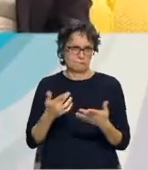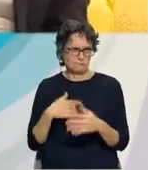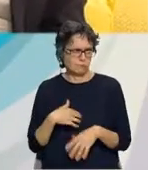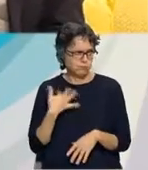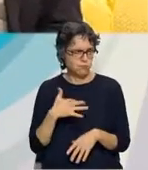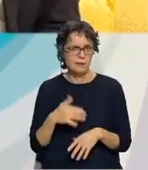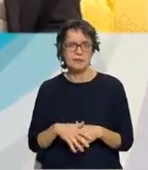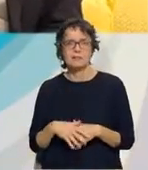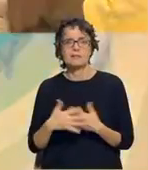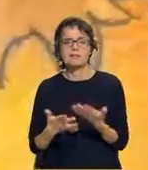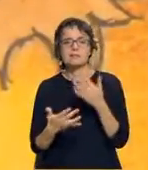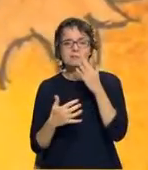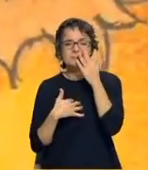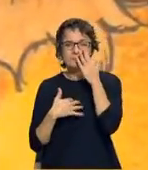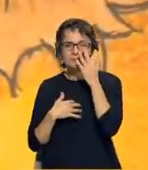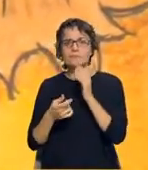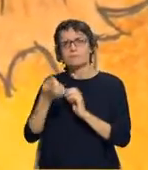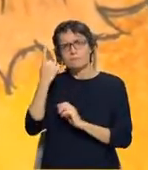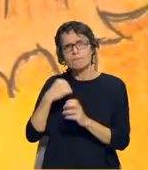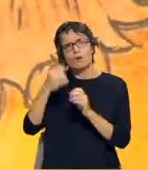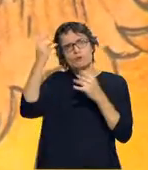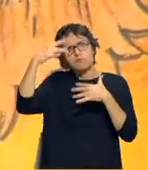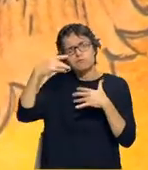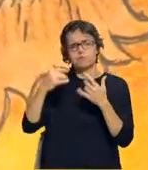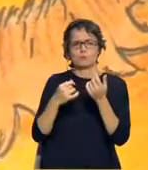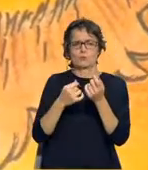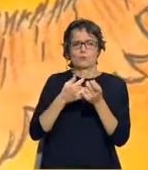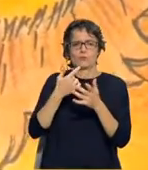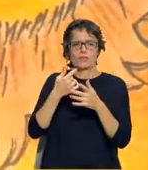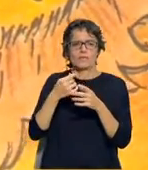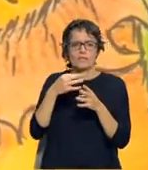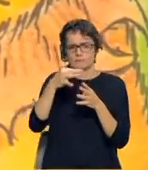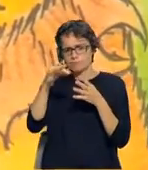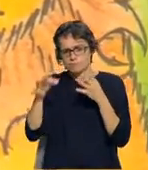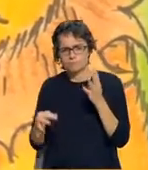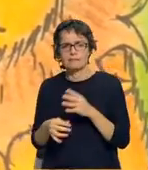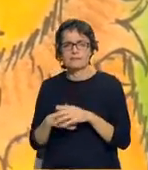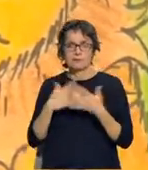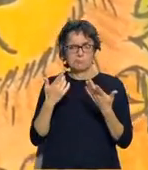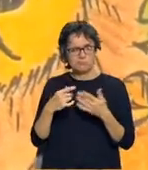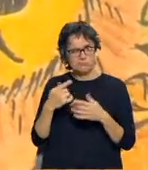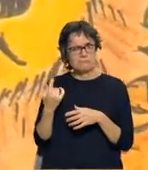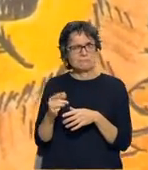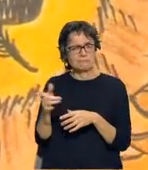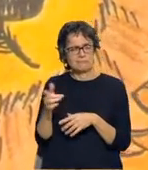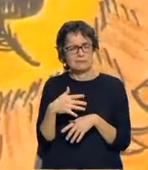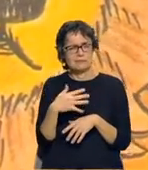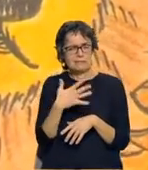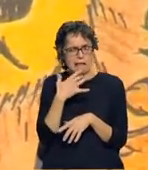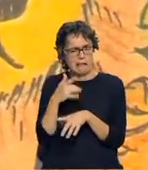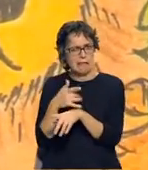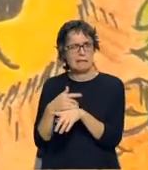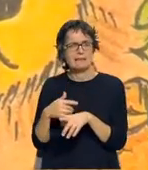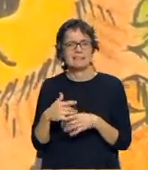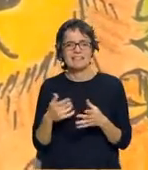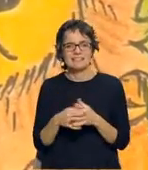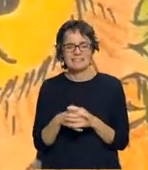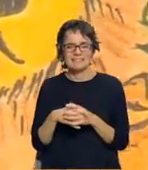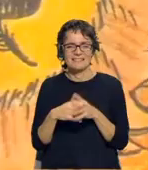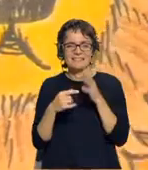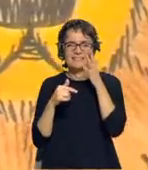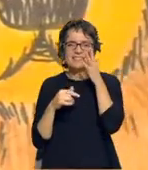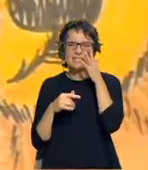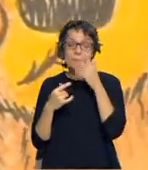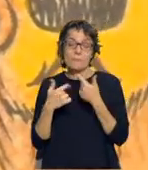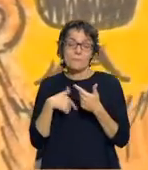Ai não, mas disseste que era de noite e estava a chover, que é os dias que uma pessoa está muito empolgada e vai para ali fora. E há outros dias. Que é a história bem... mais curta. Exato, é a